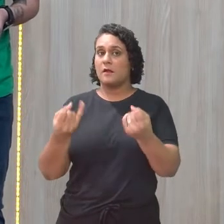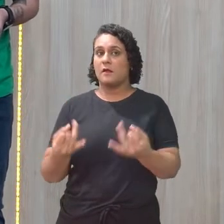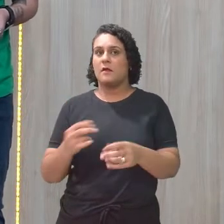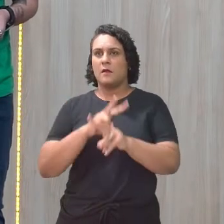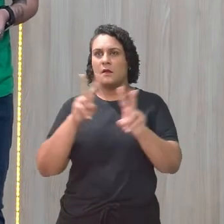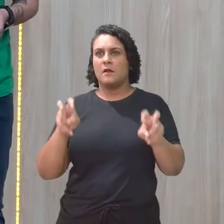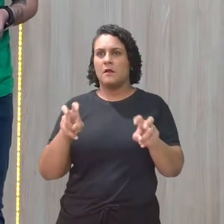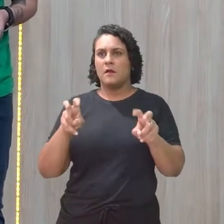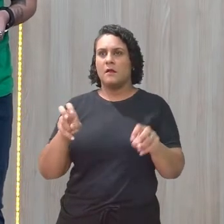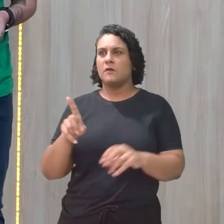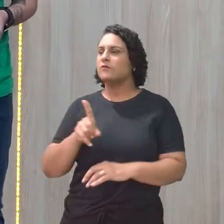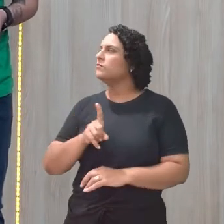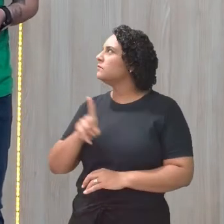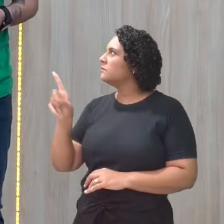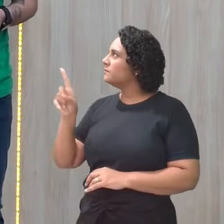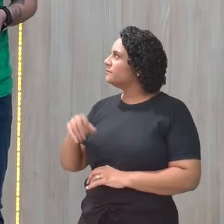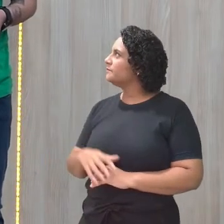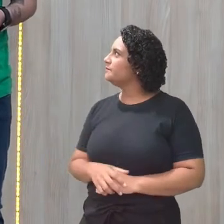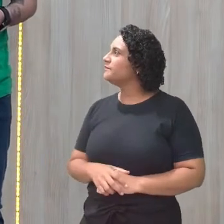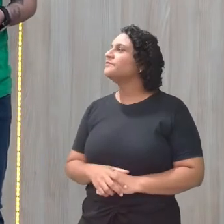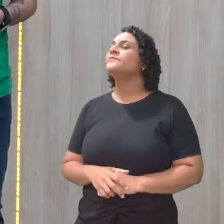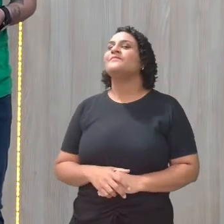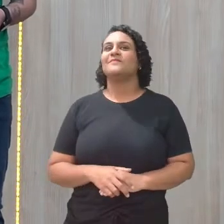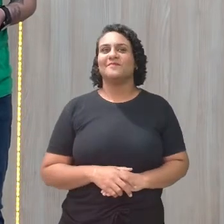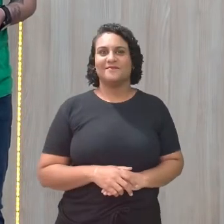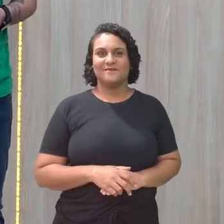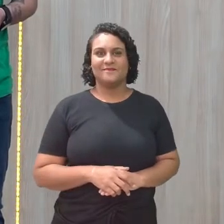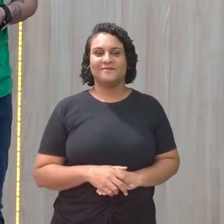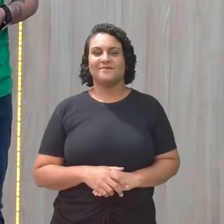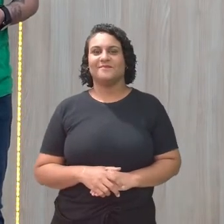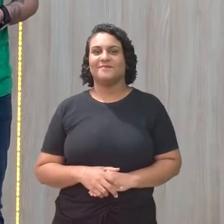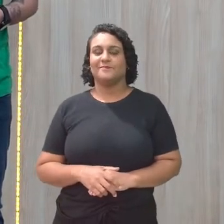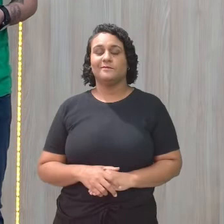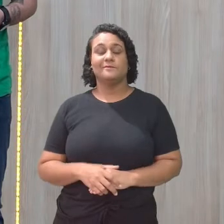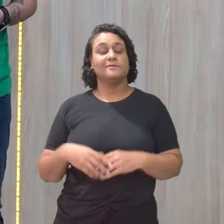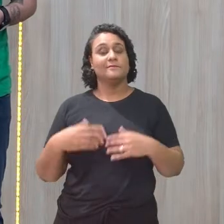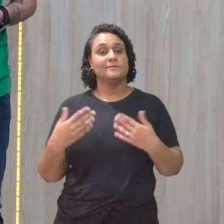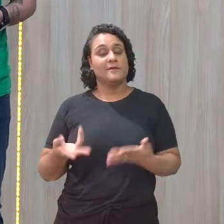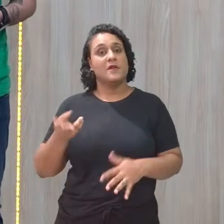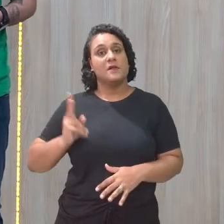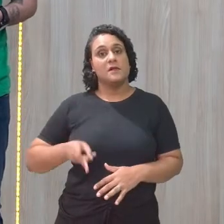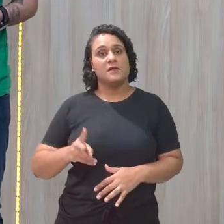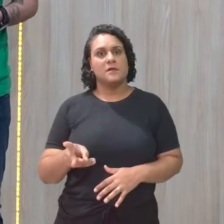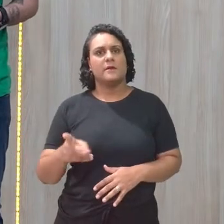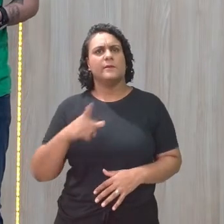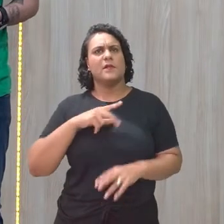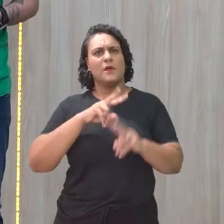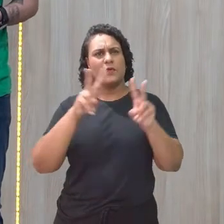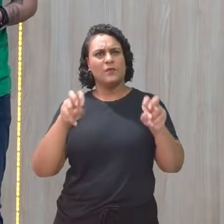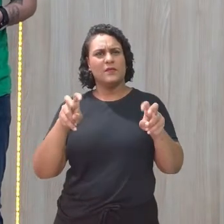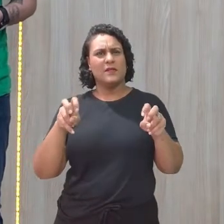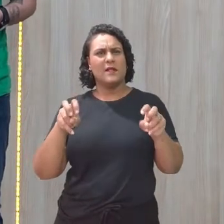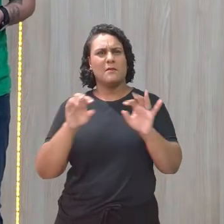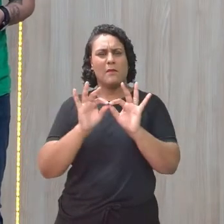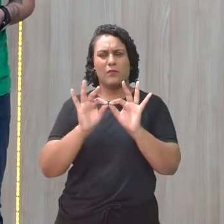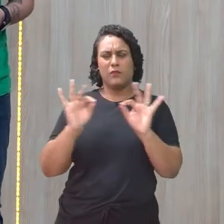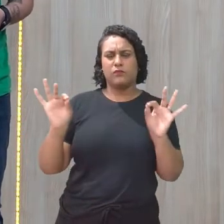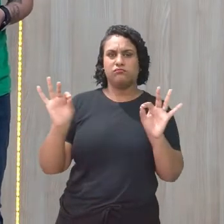é a decomposição em fatores primos. Eu gosto sempre de quando a gente tem um tema muito grande assim, a